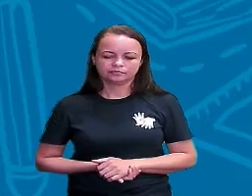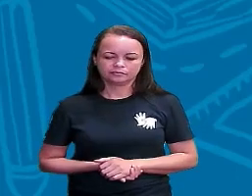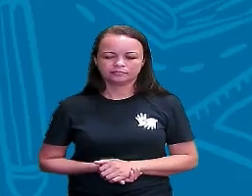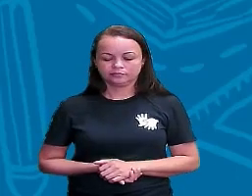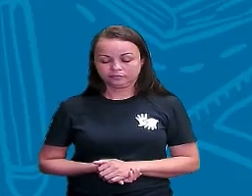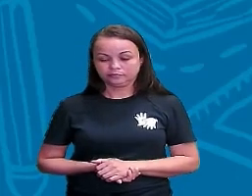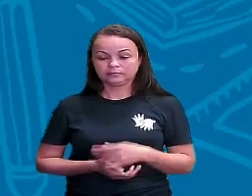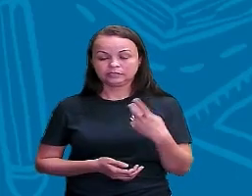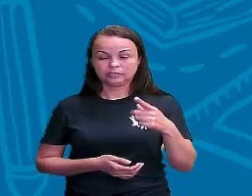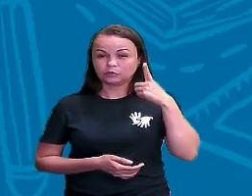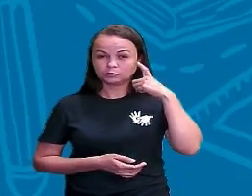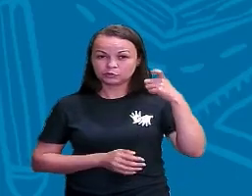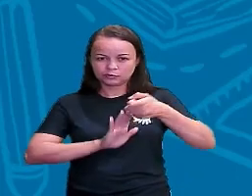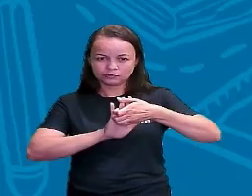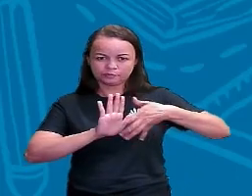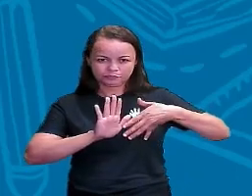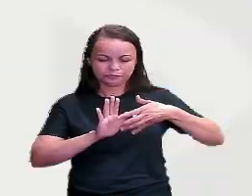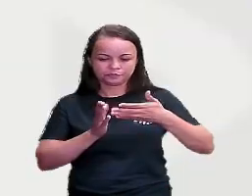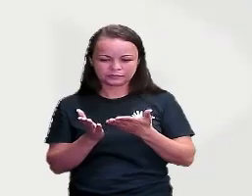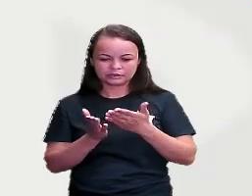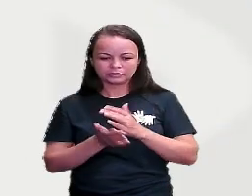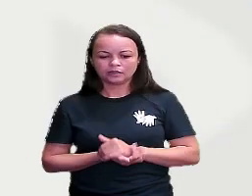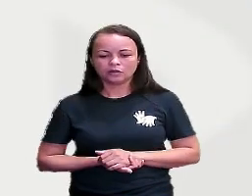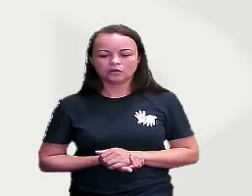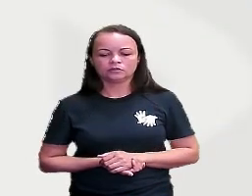Temos aqui a figura de som, a